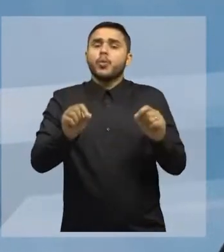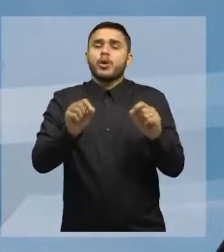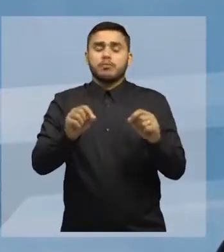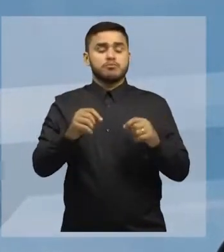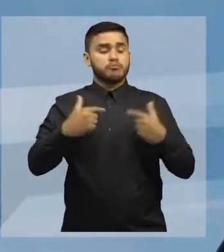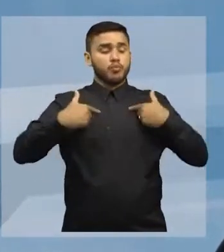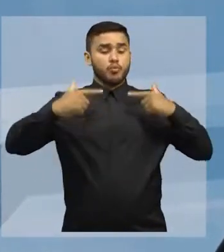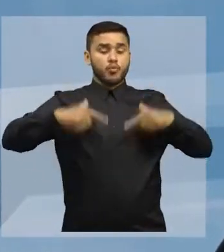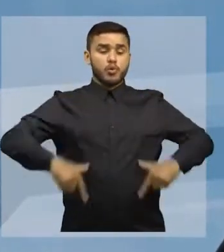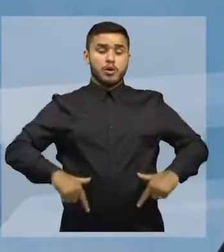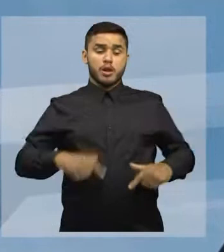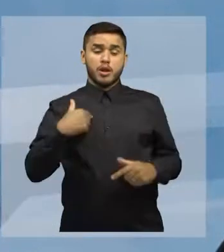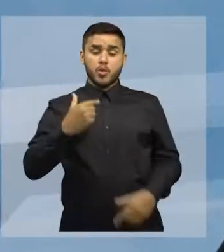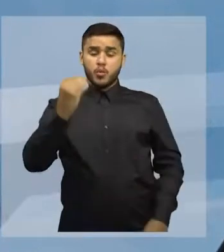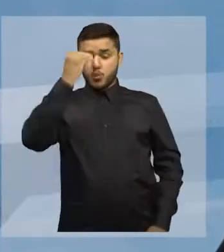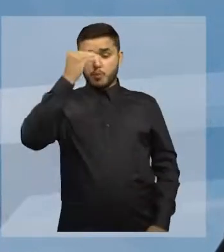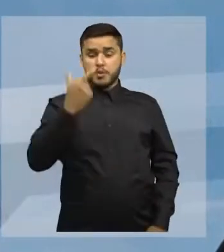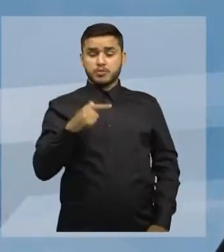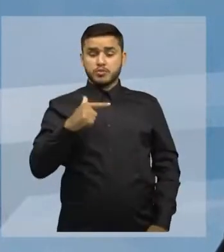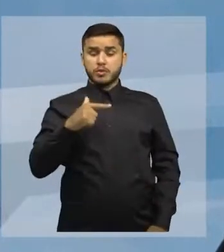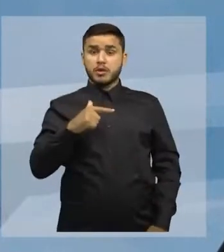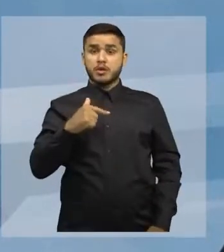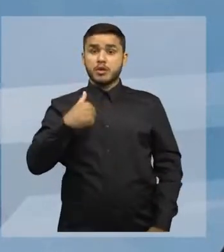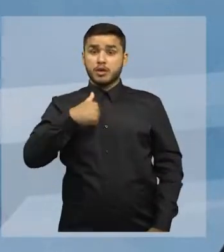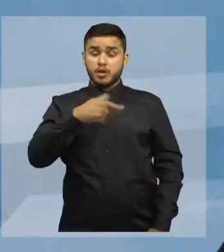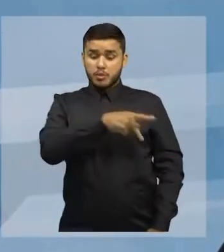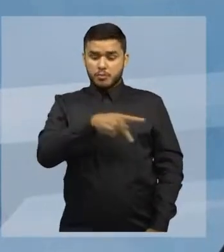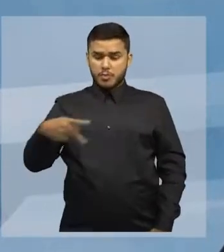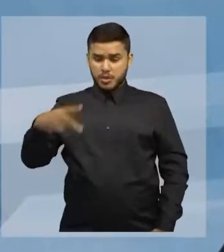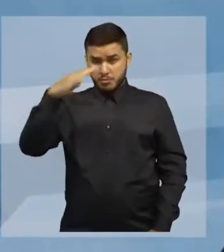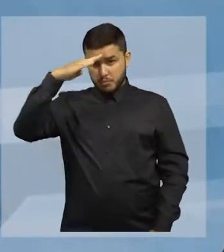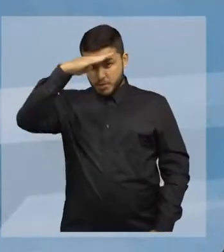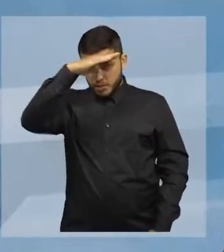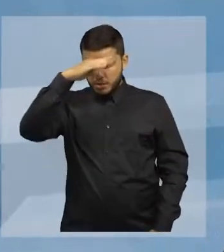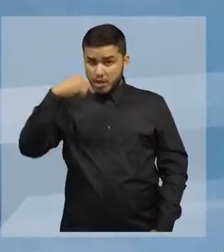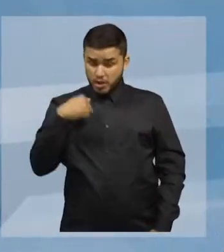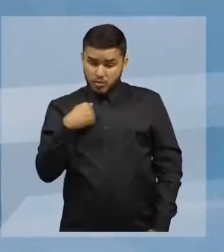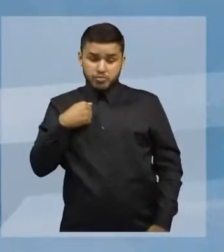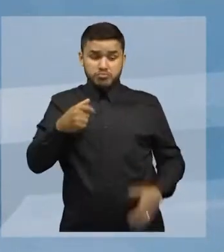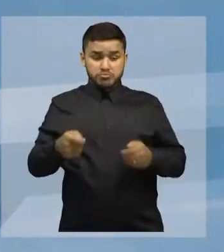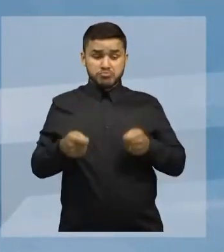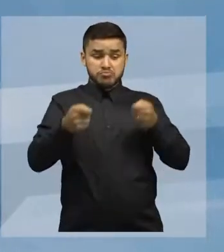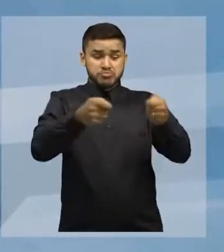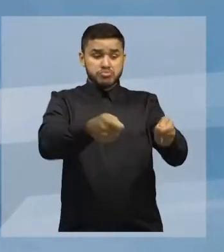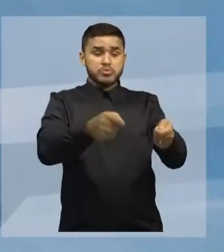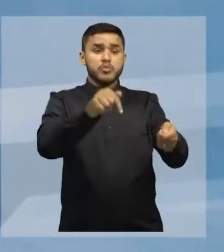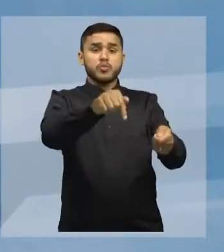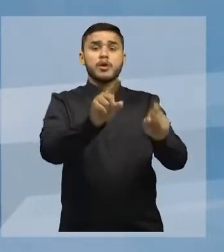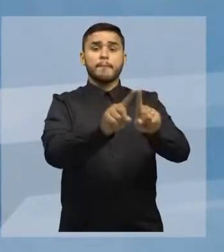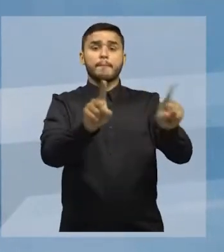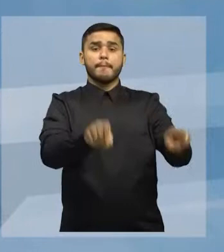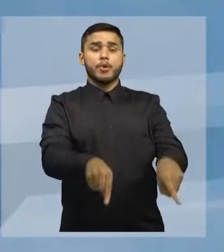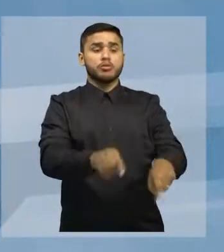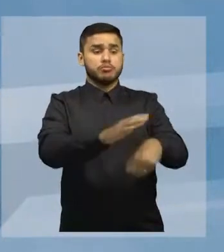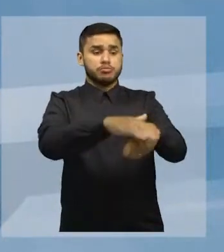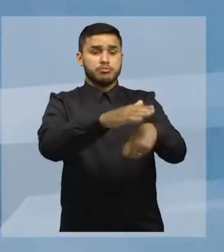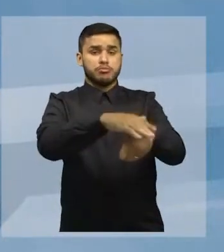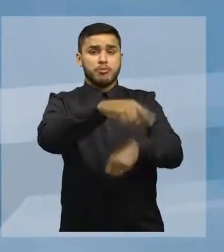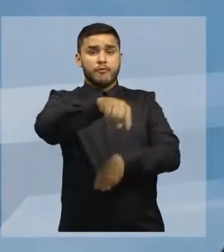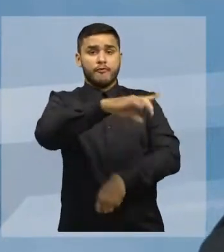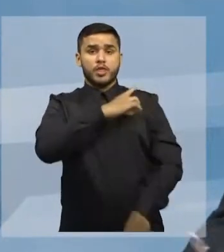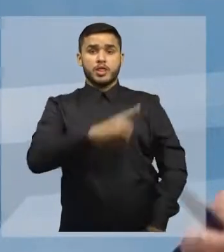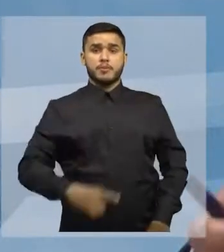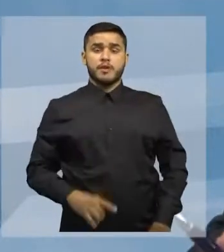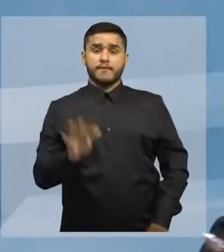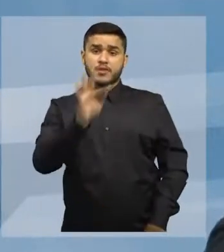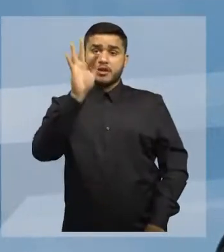costas e diz publicamente: agora o problema está com o Congresso Nacional e ele tem toda a liberdade para fazer. O pior é observar que o Congresso